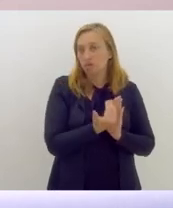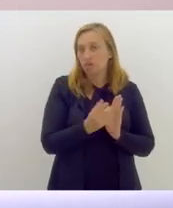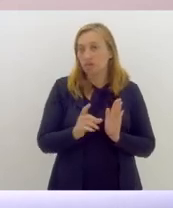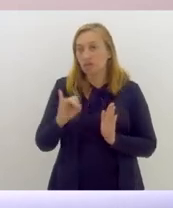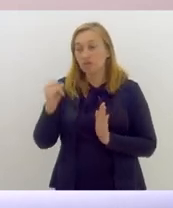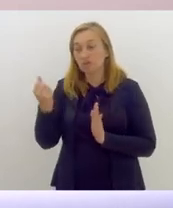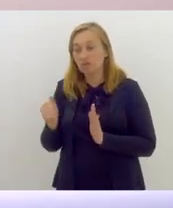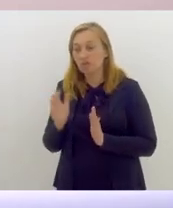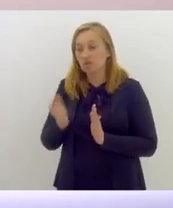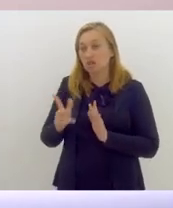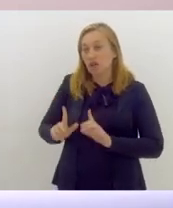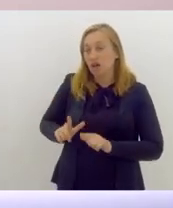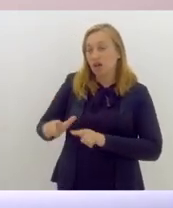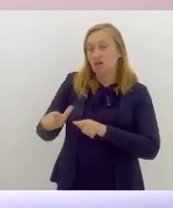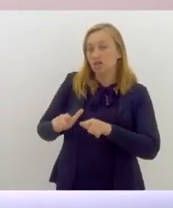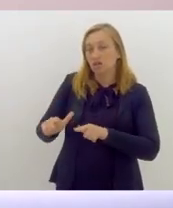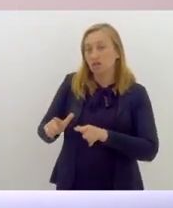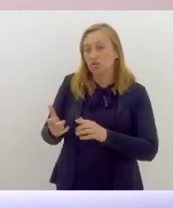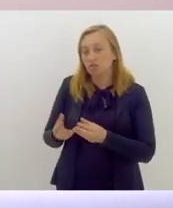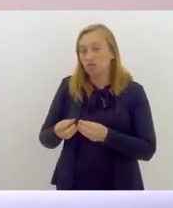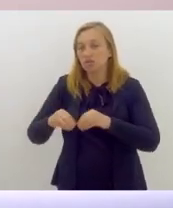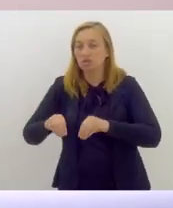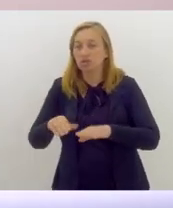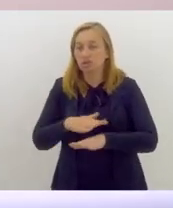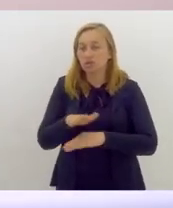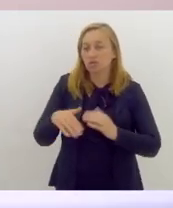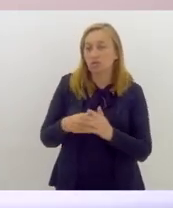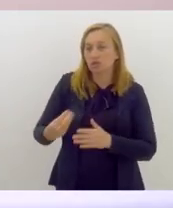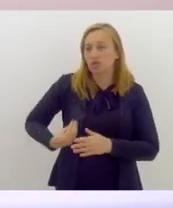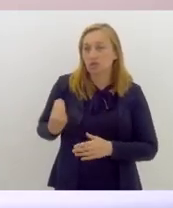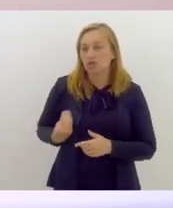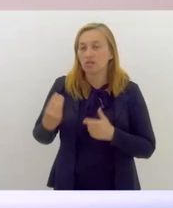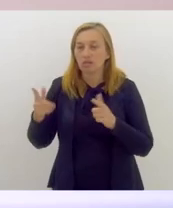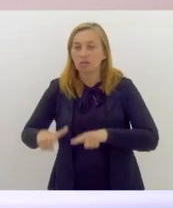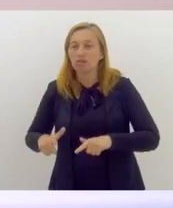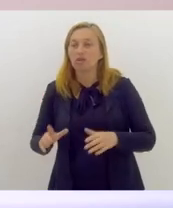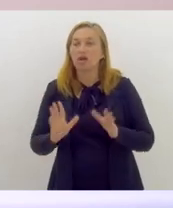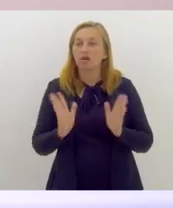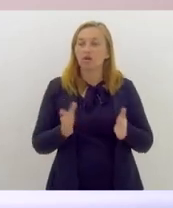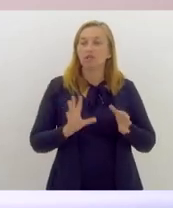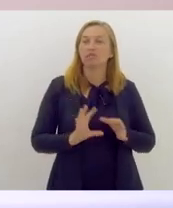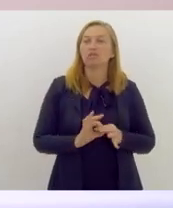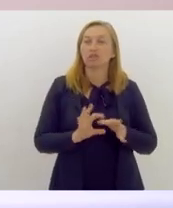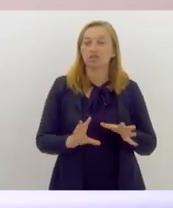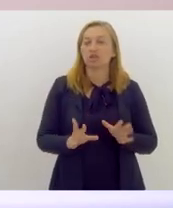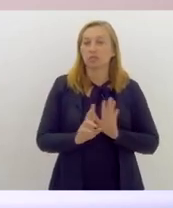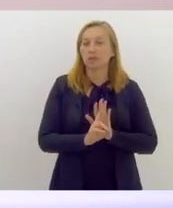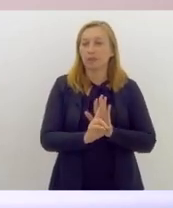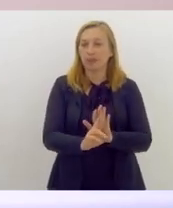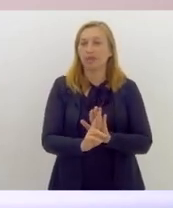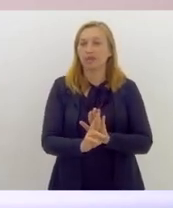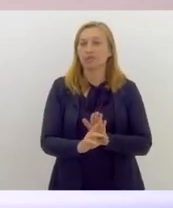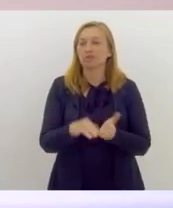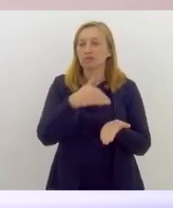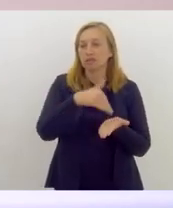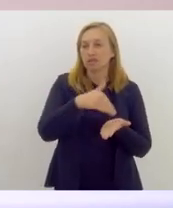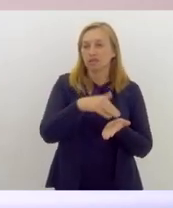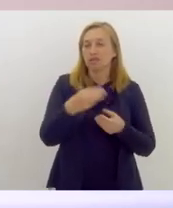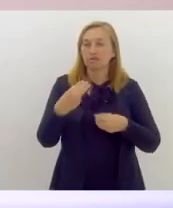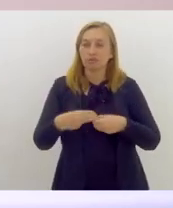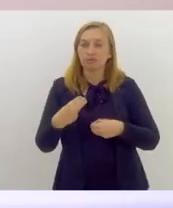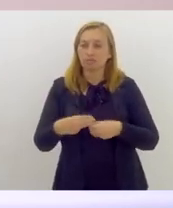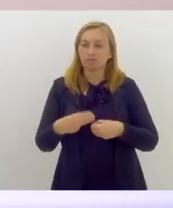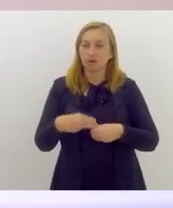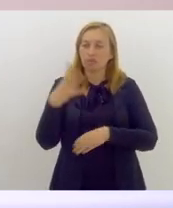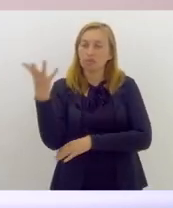entrarem em operação prejudicando a população daquela região que eu vou passar agora por representante secretário municipal de Meio Ambiente